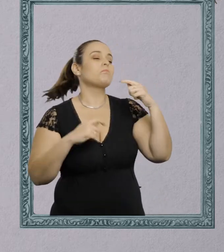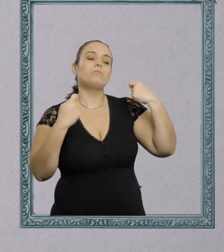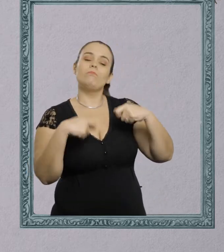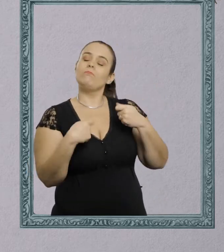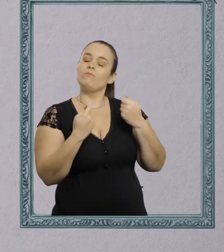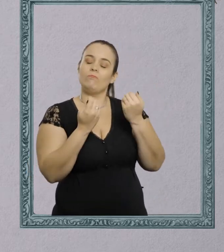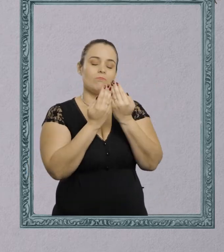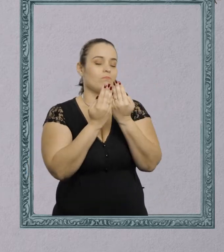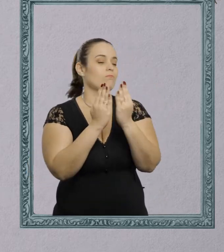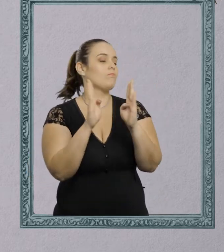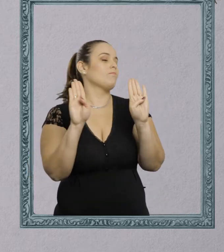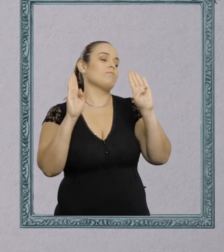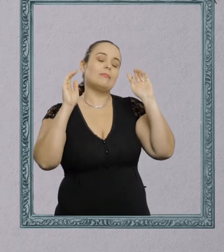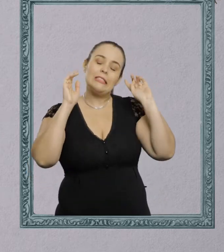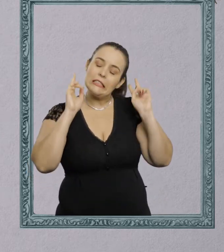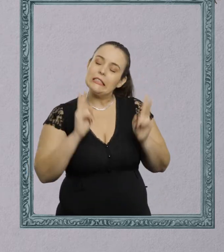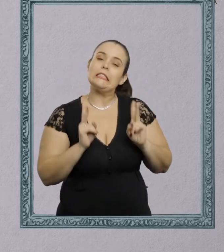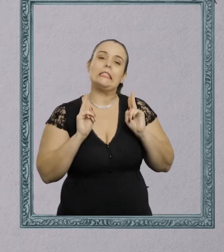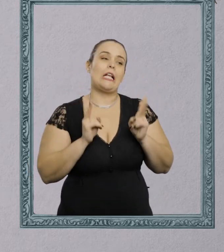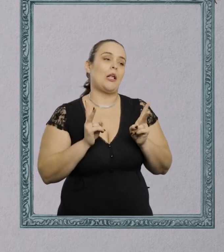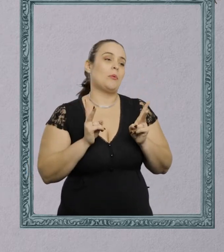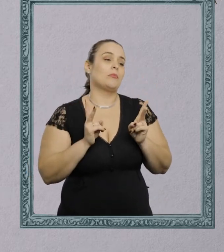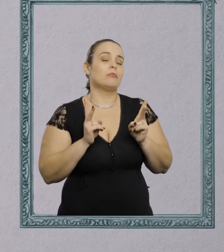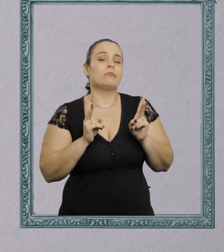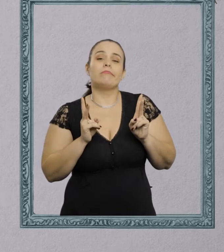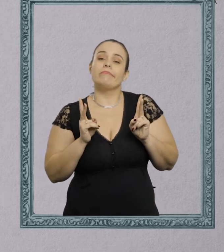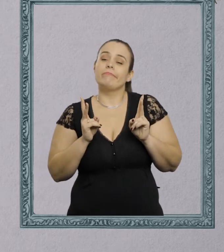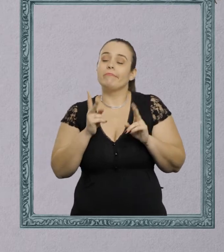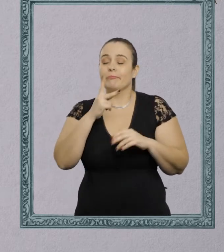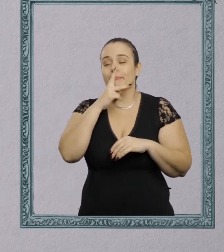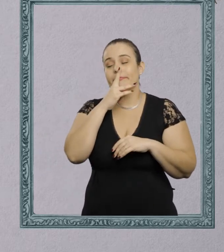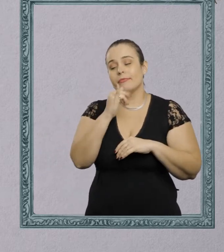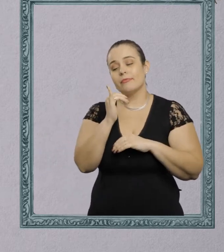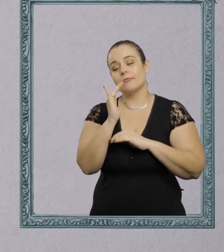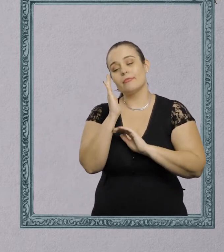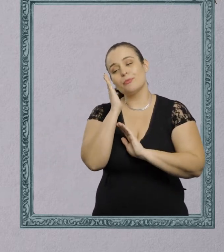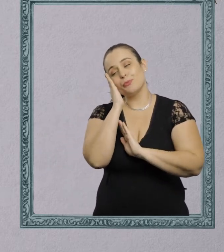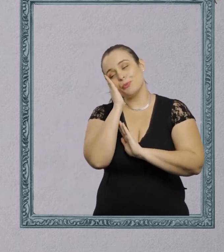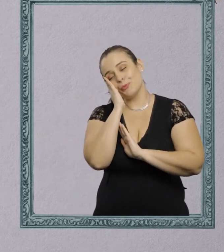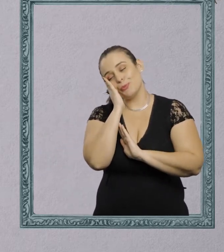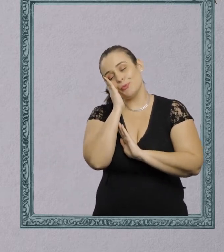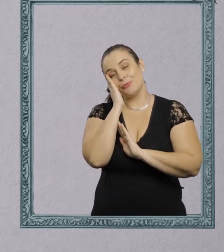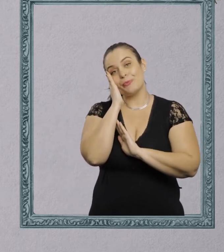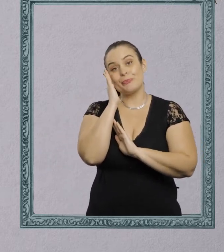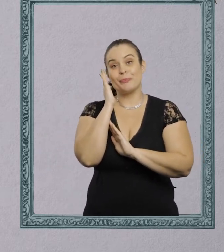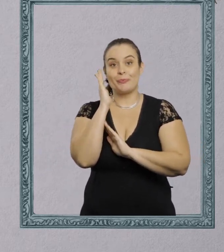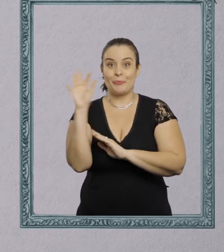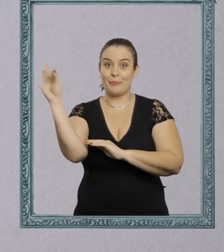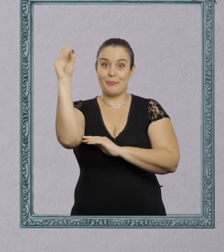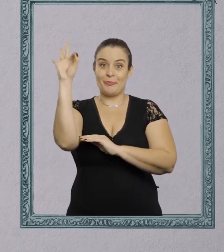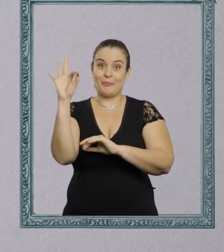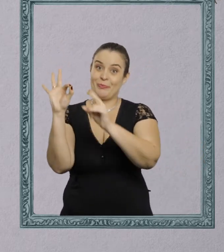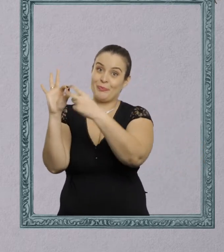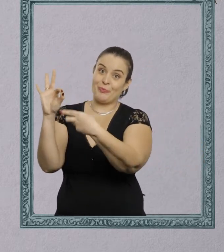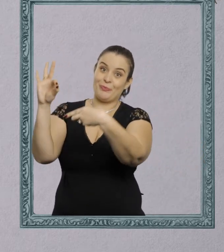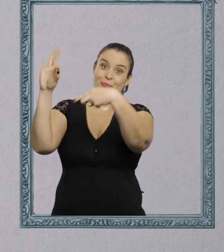ficar sempre aberta. O Sr. Darling logo adormeceu. Então Peter e Sininho